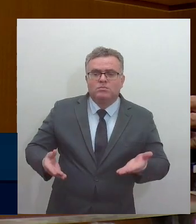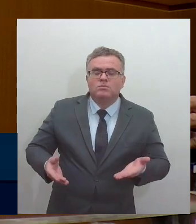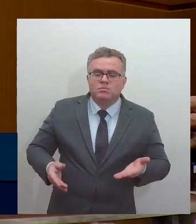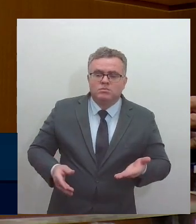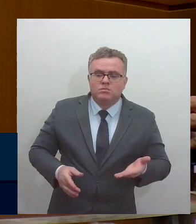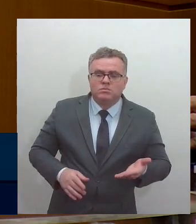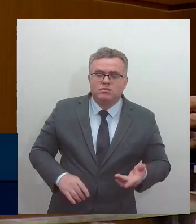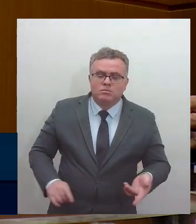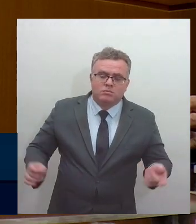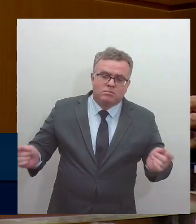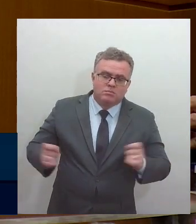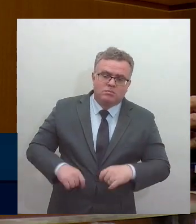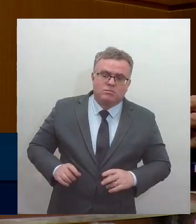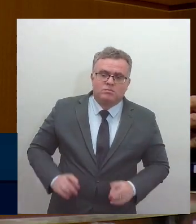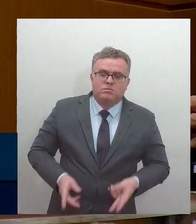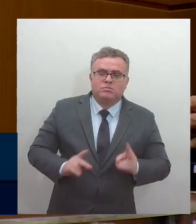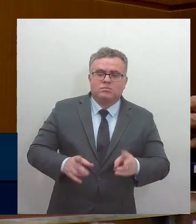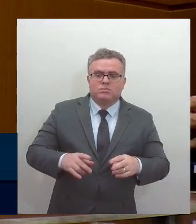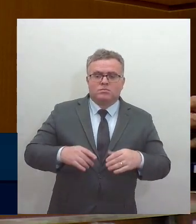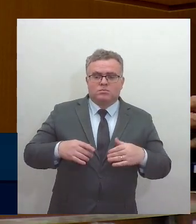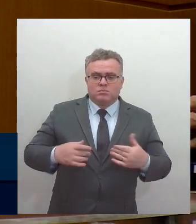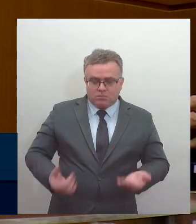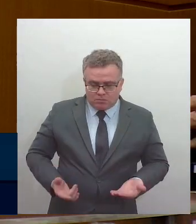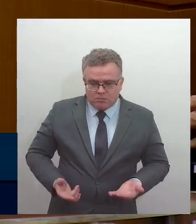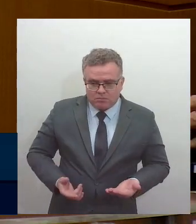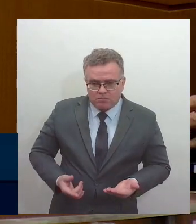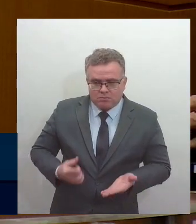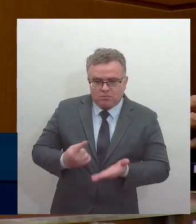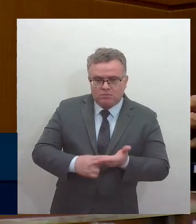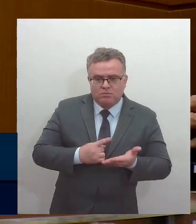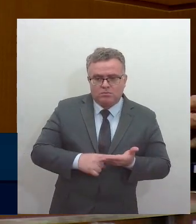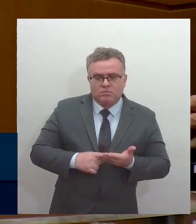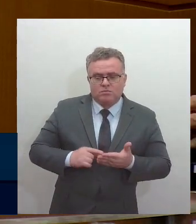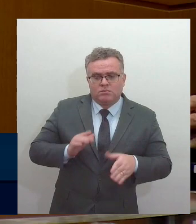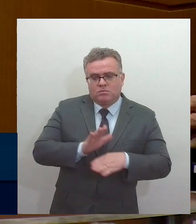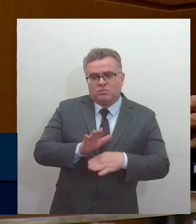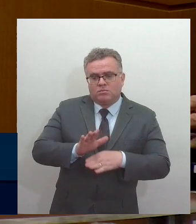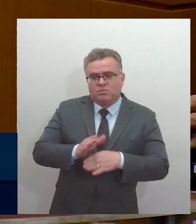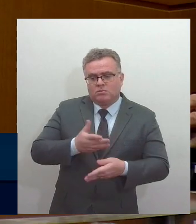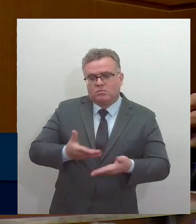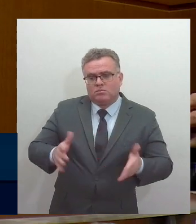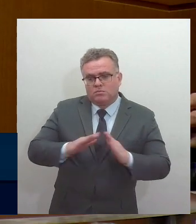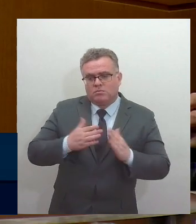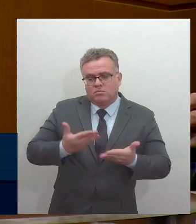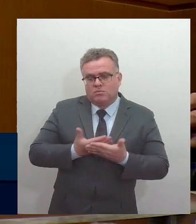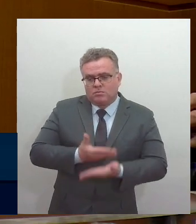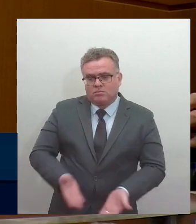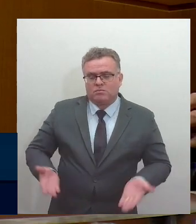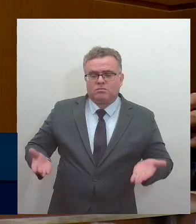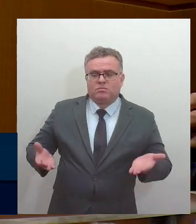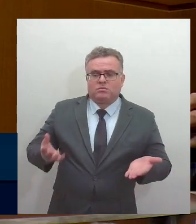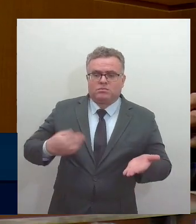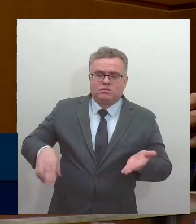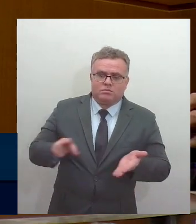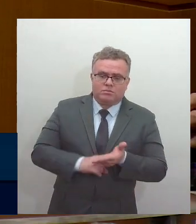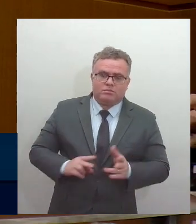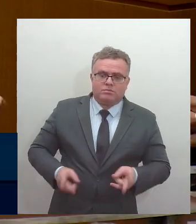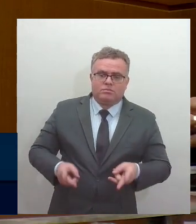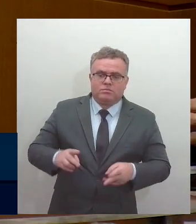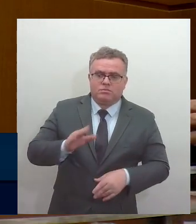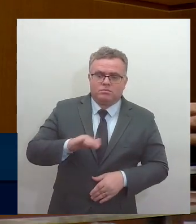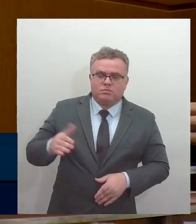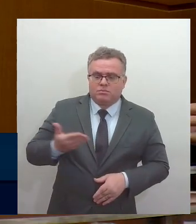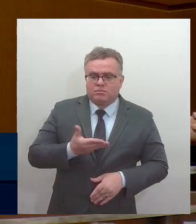mais de dignidade para dentro das escolas, para poder estar lidando com essas crianças que tem autismo. Meu muito obrigado, que